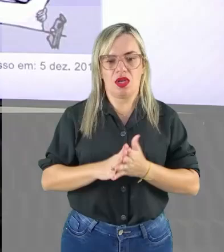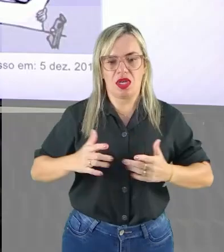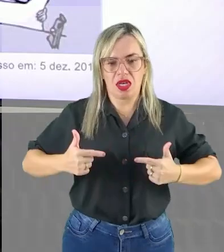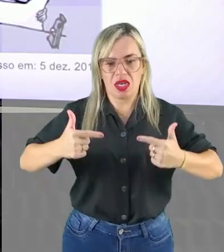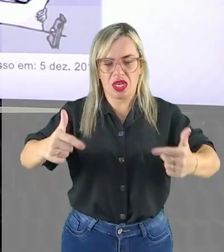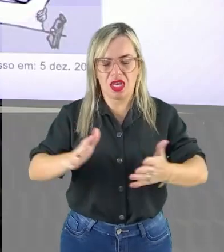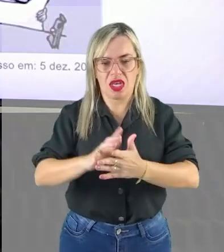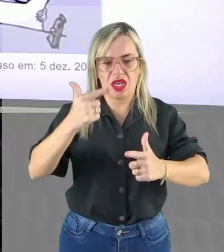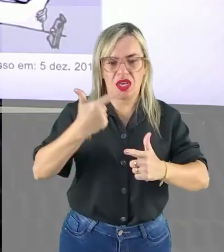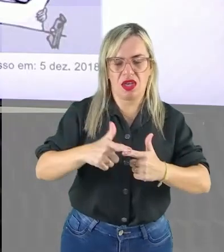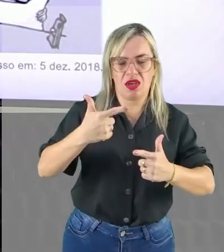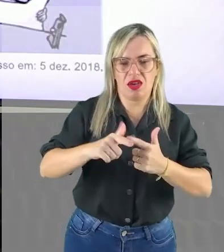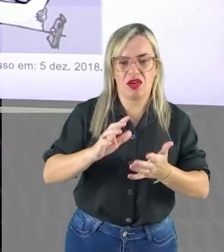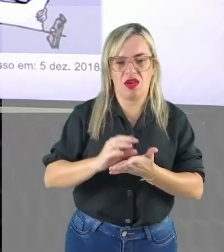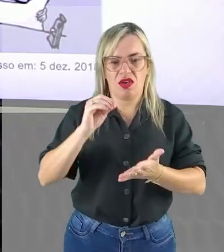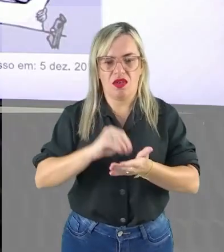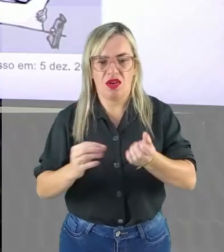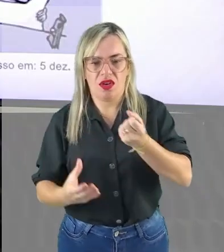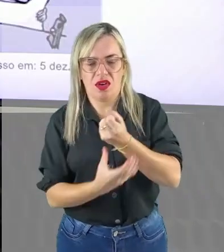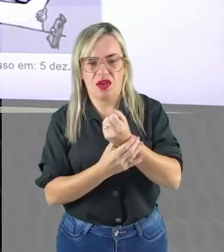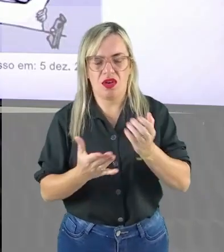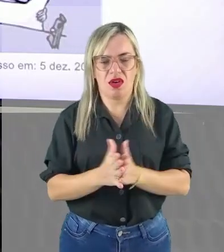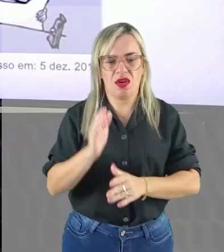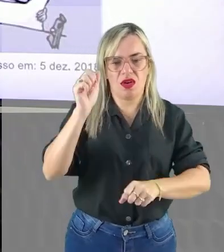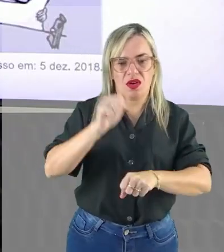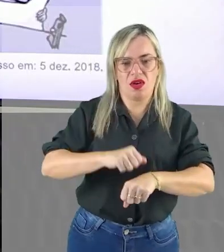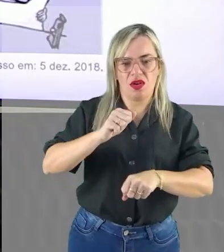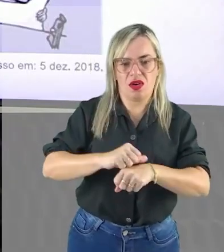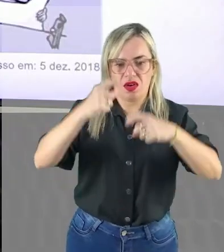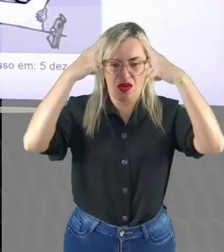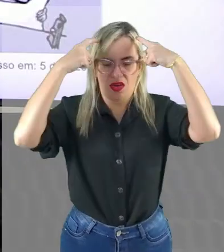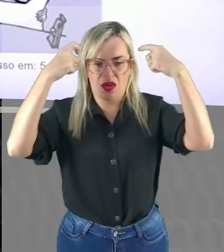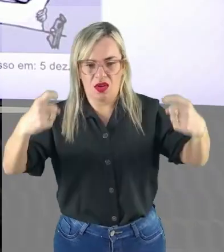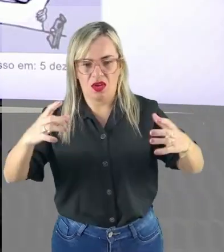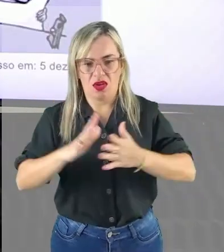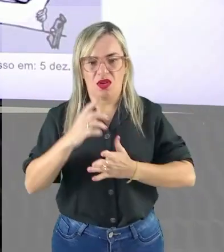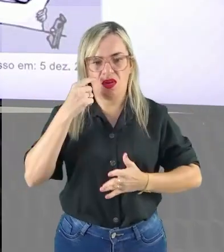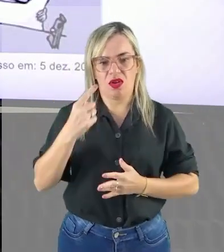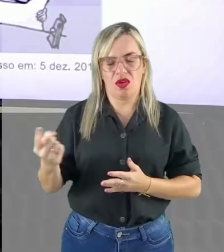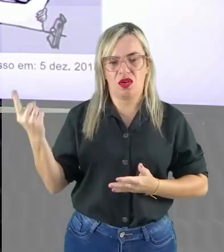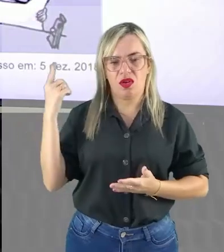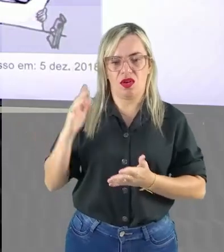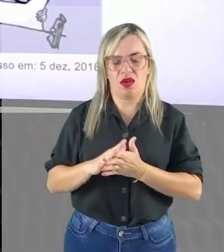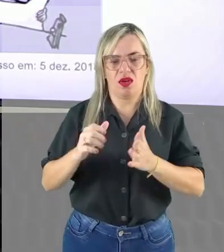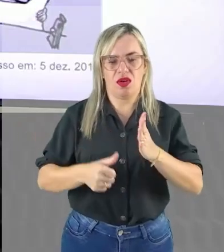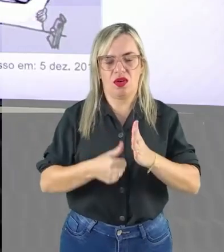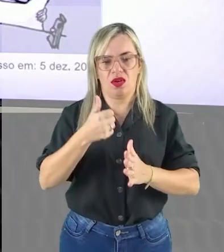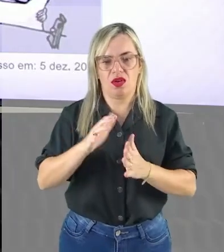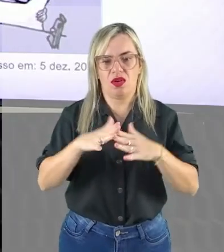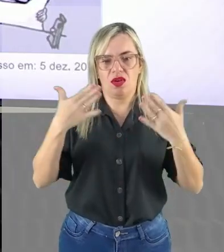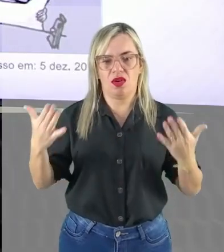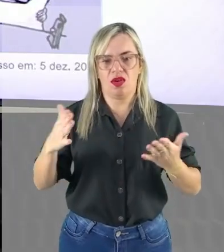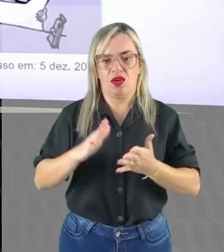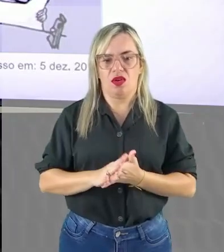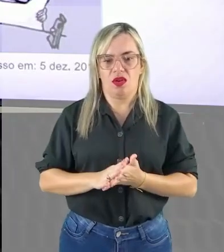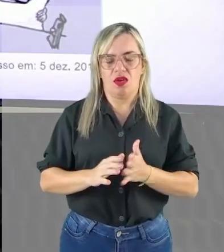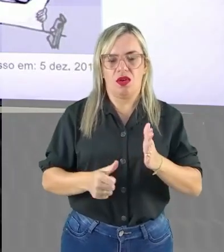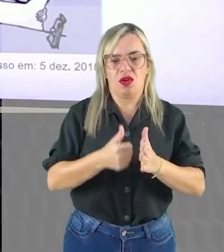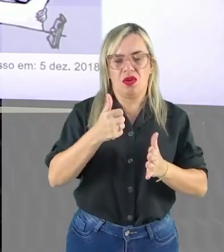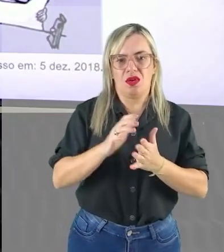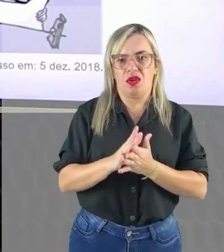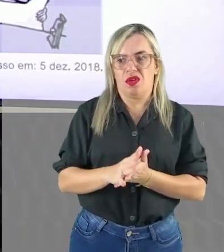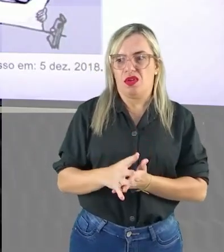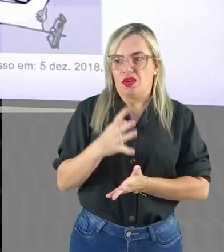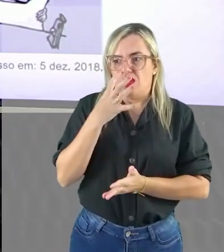inseguridade, miséria, violência, luxo obsceno. Aí ele diz o primeiro, por Deus, ou seja, meu